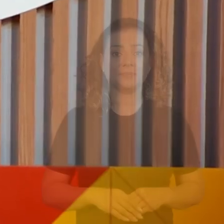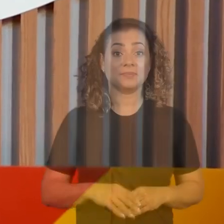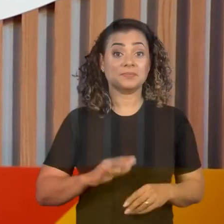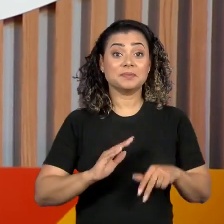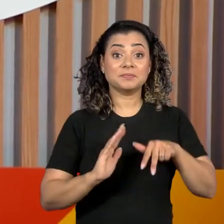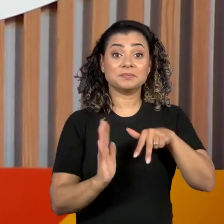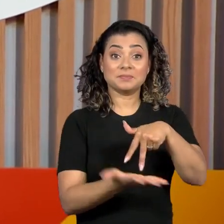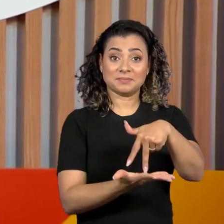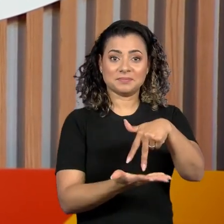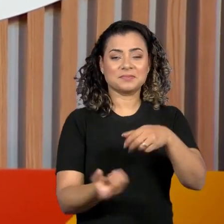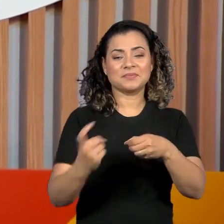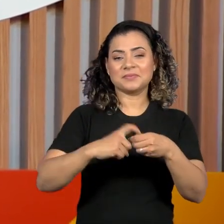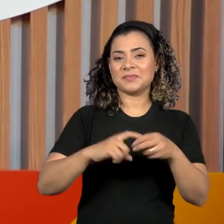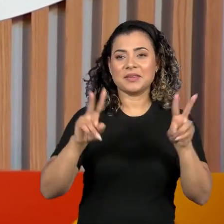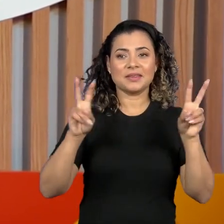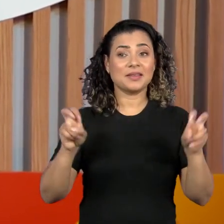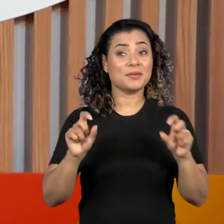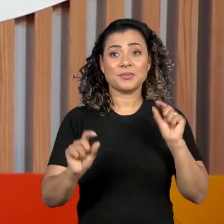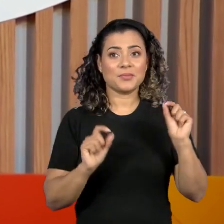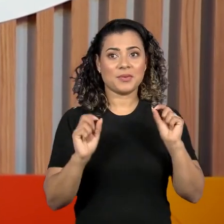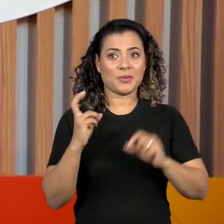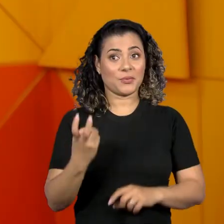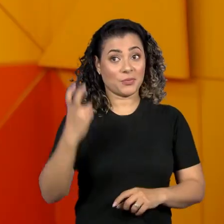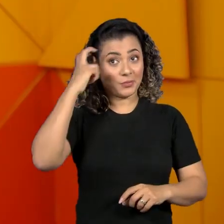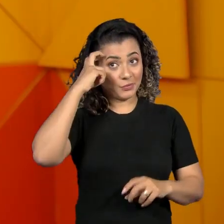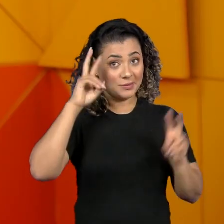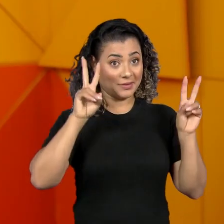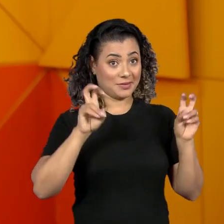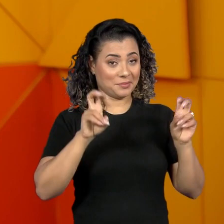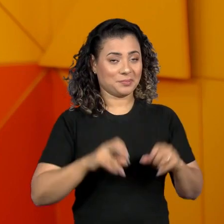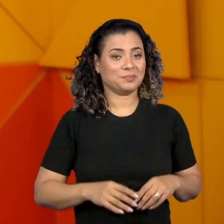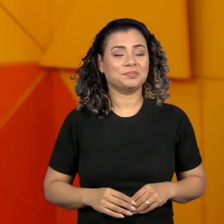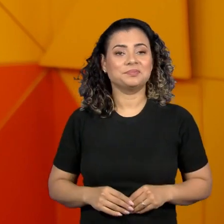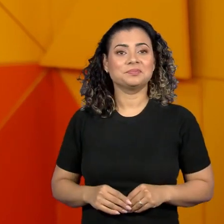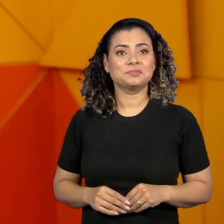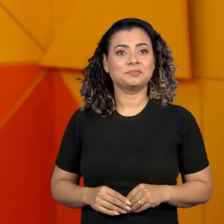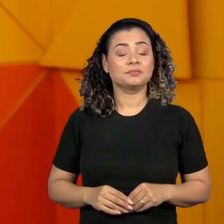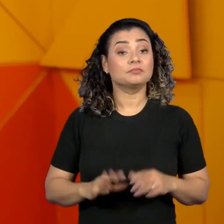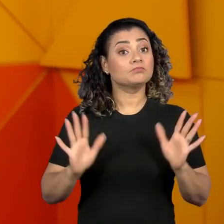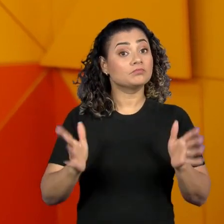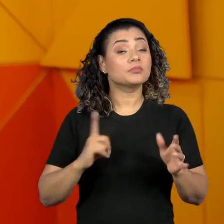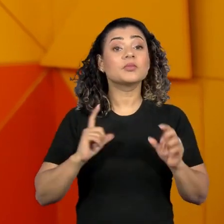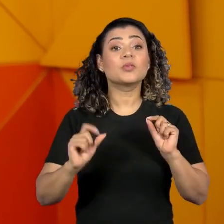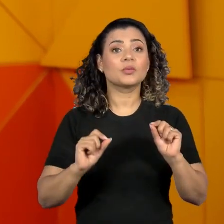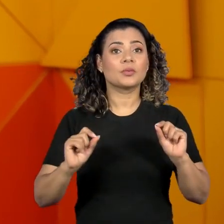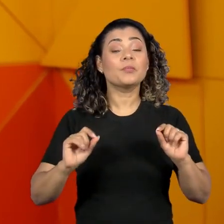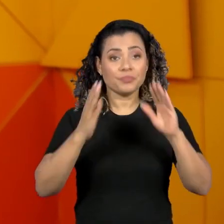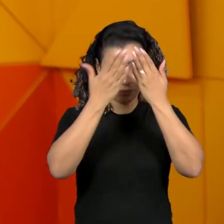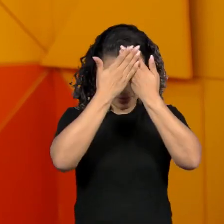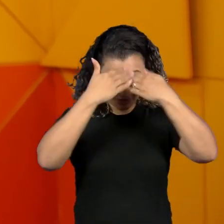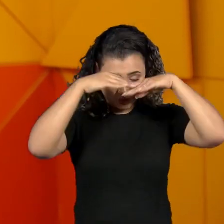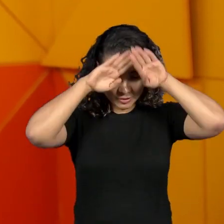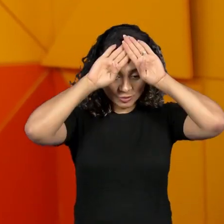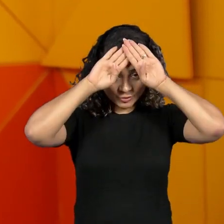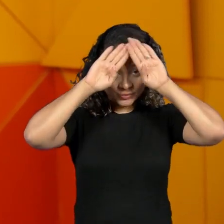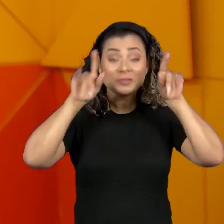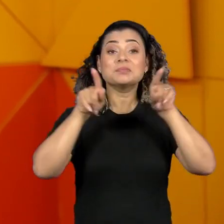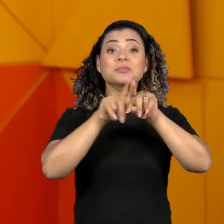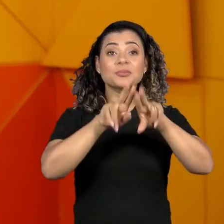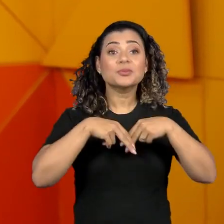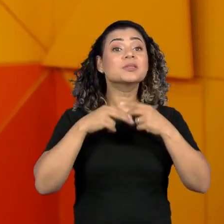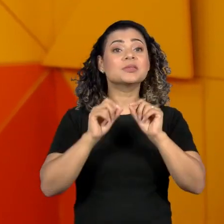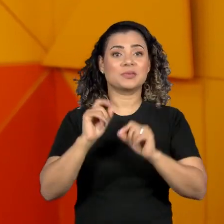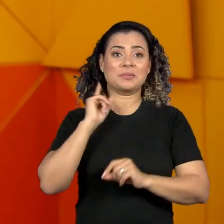Estação Livre de volta e agora falando sobre cultura. Uma cerimônia de oferenda para Exu. É assim que o